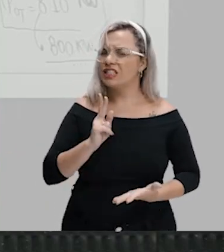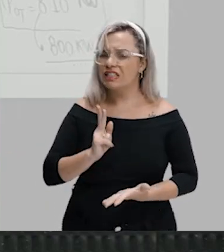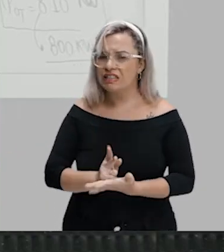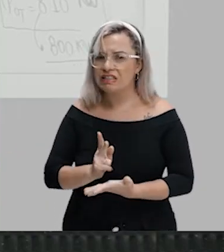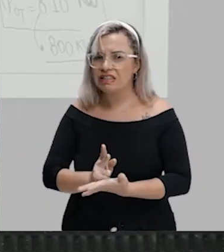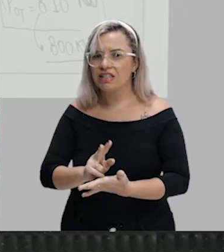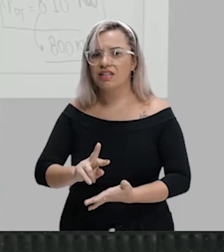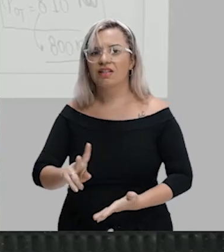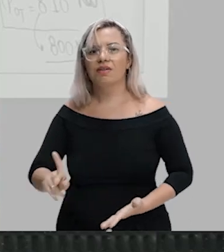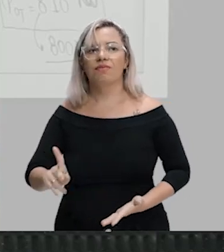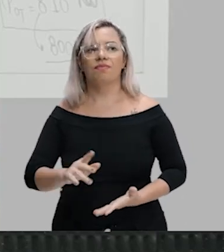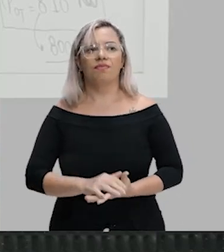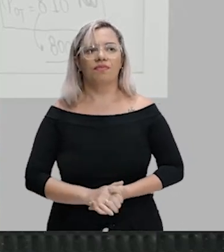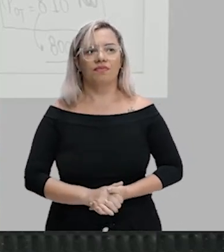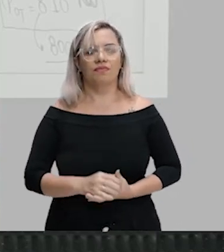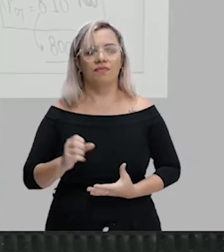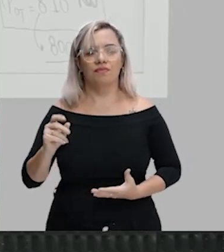constante.